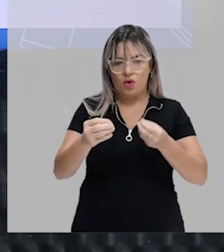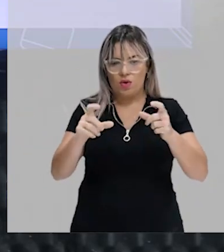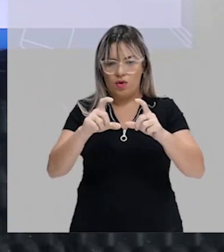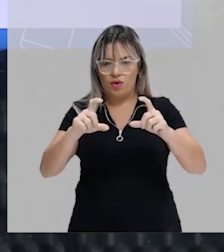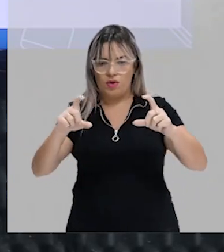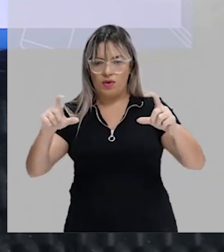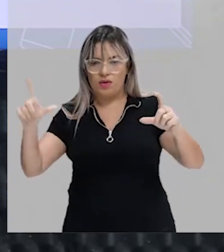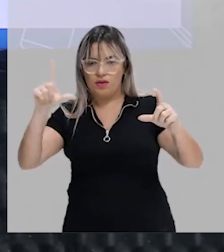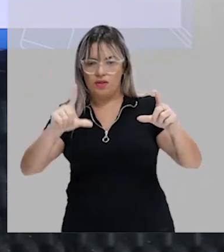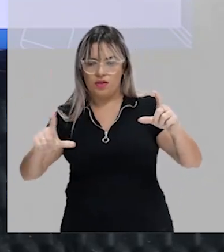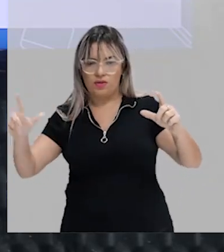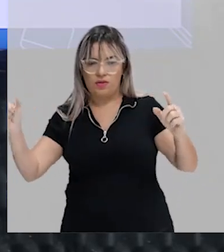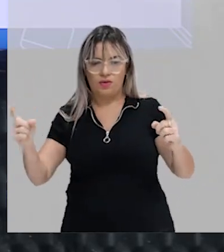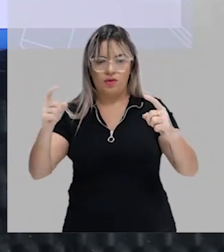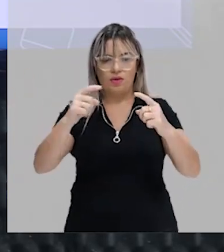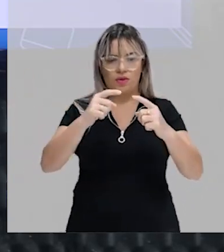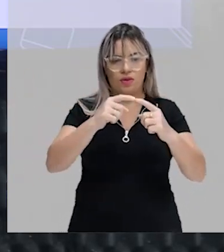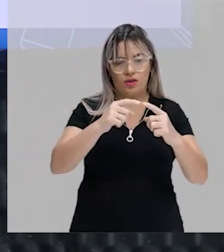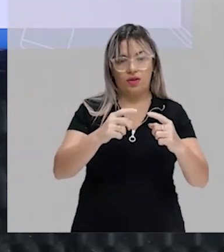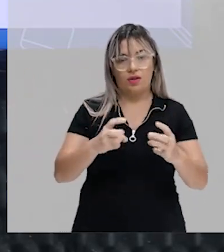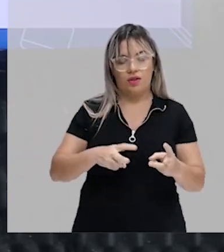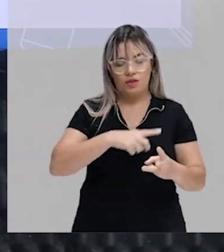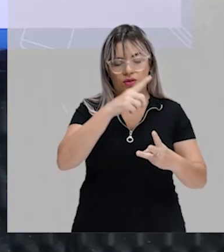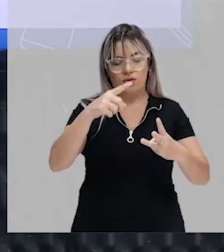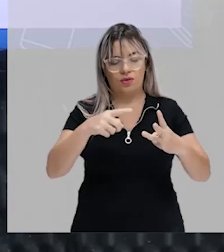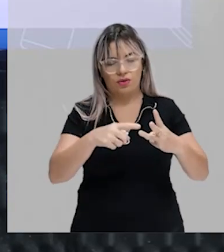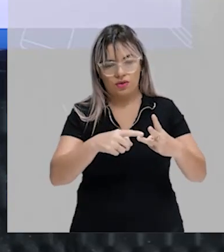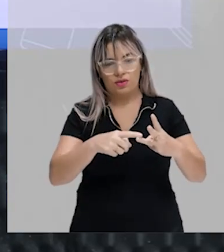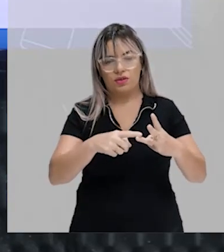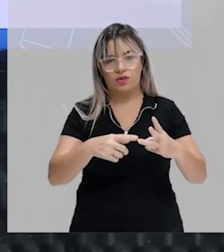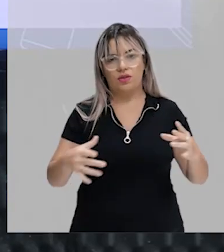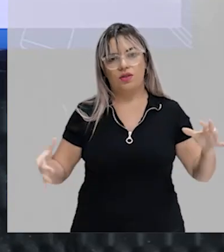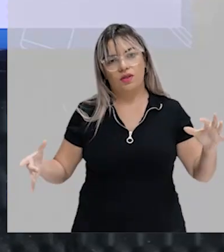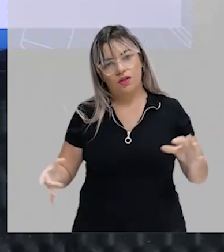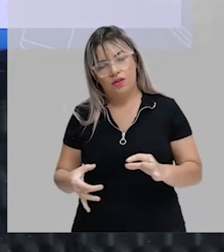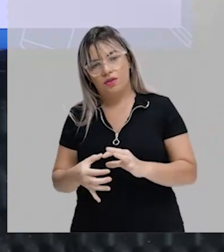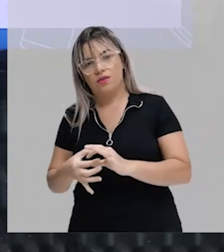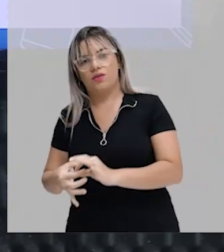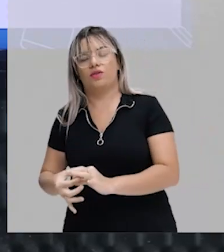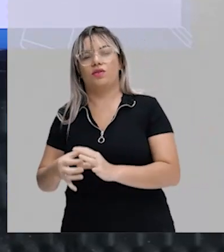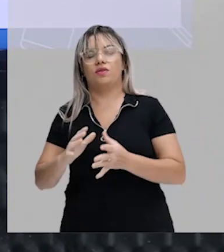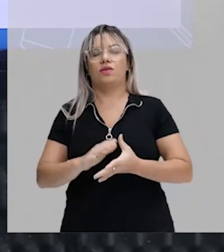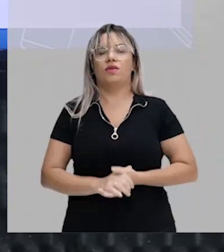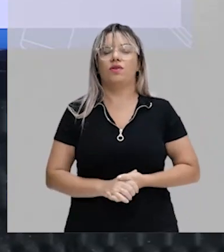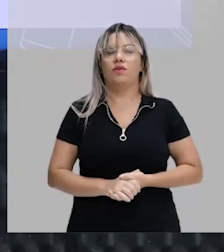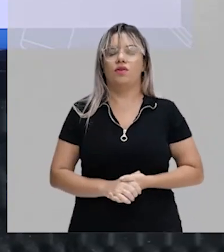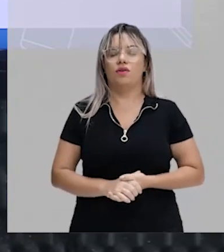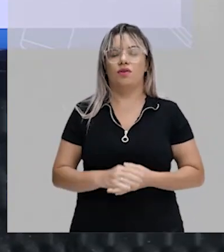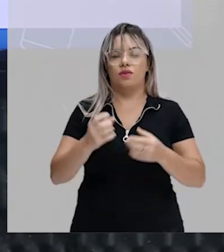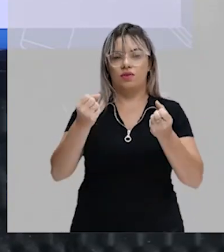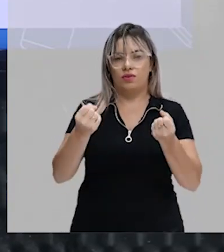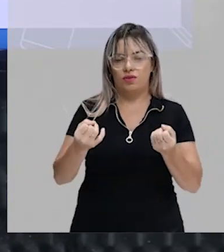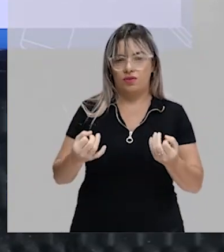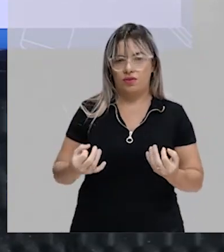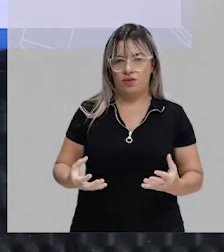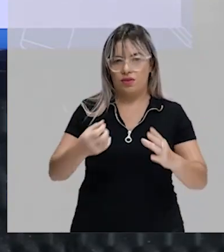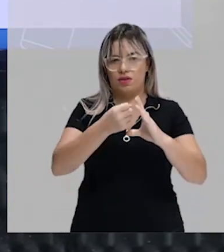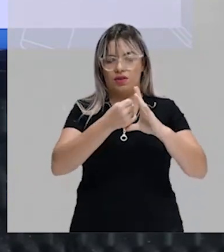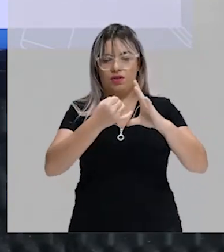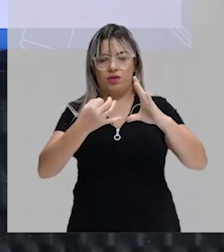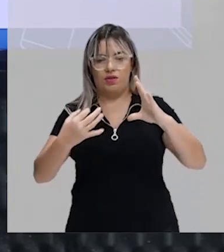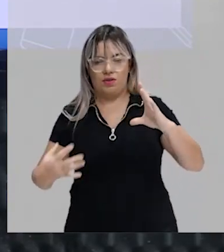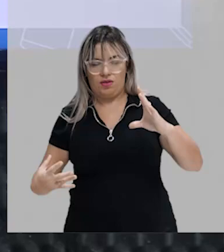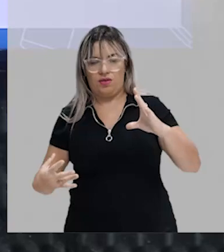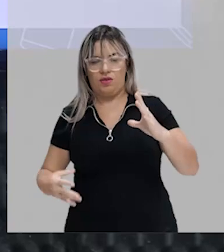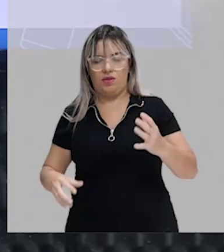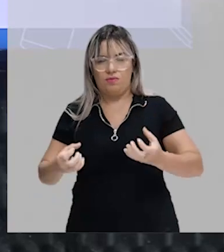a contextualização. Vamos ver alguma coisa que tenha essas características, né? Alguma coisa, quando eu digo assim,